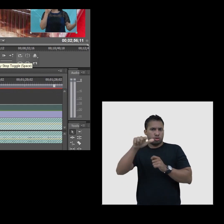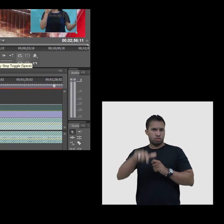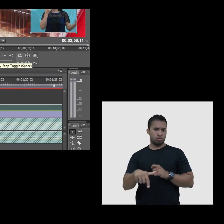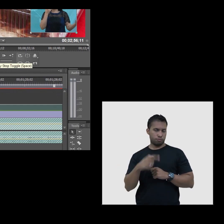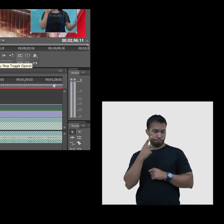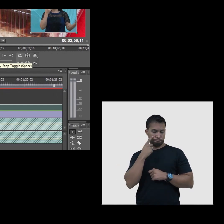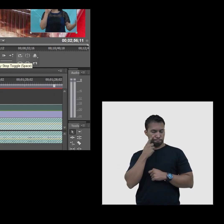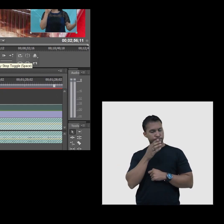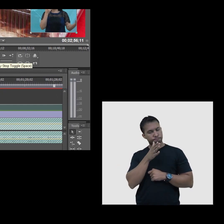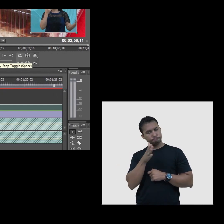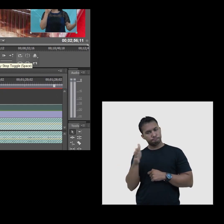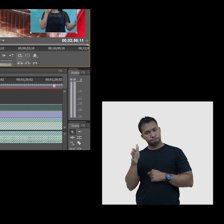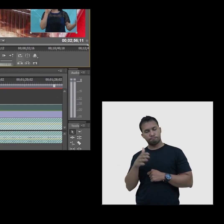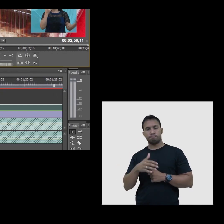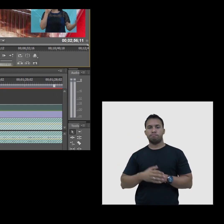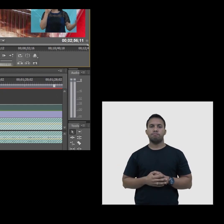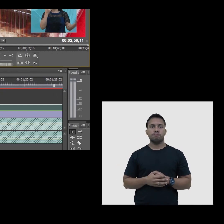fazer.